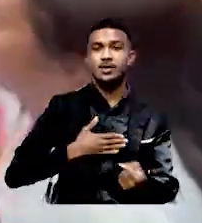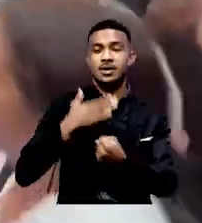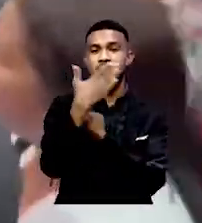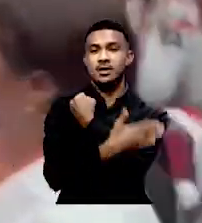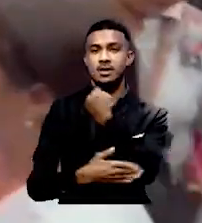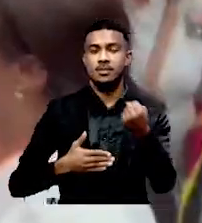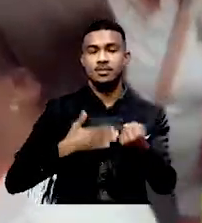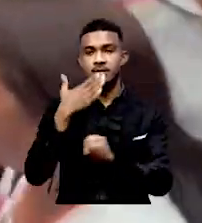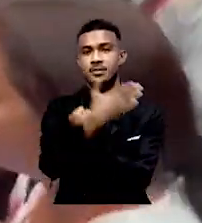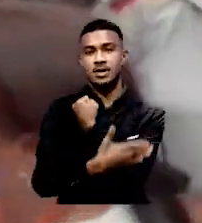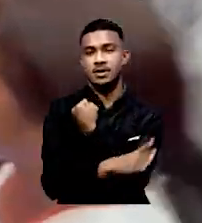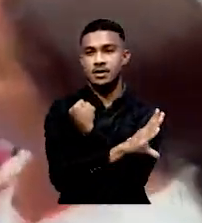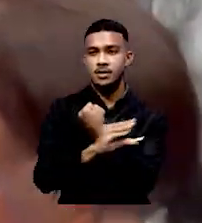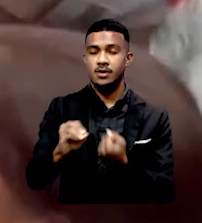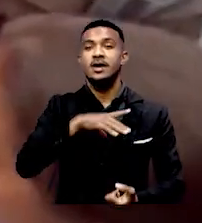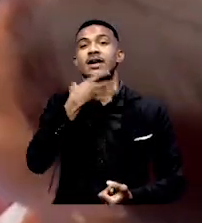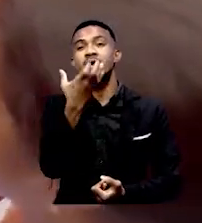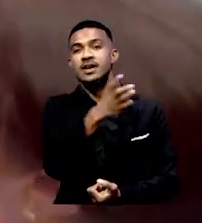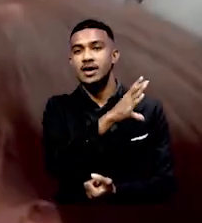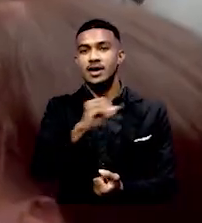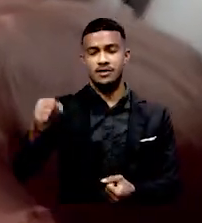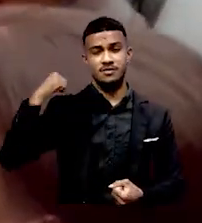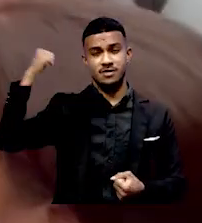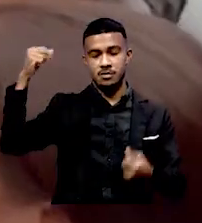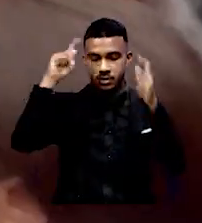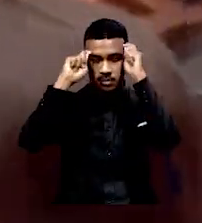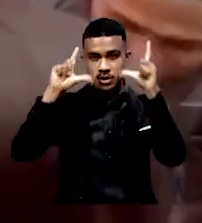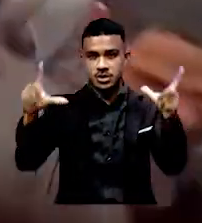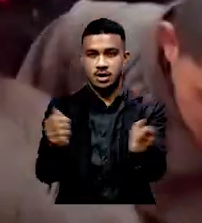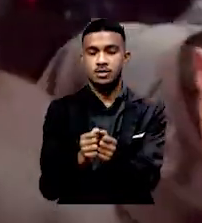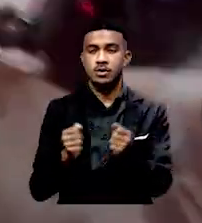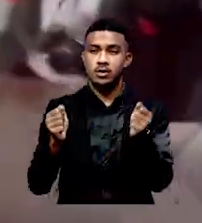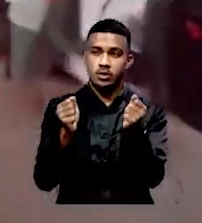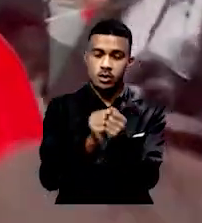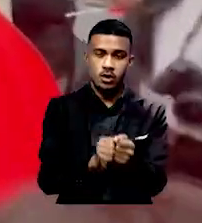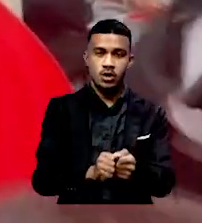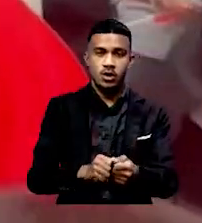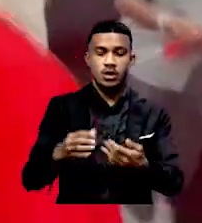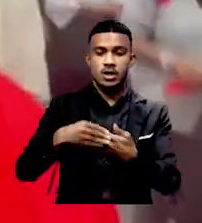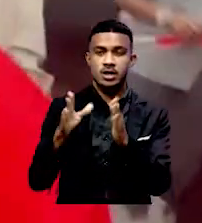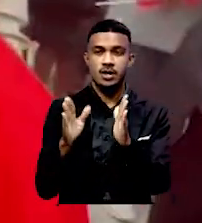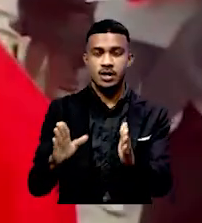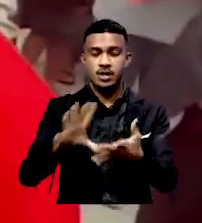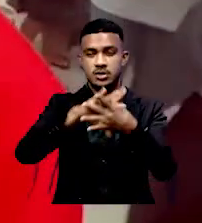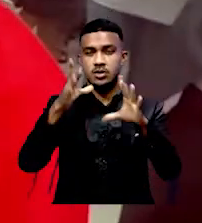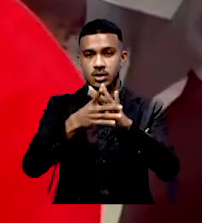aquilar slogan resistência katak, Viva Timor-Leste, há muito com o líder histórico Kaira Lechana Guzmão,